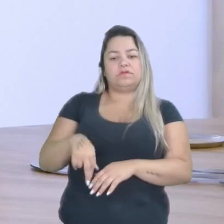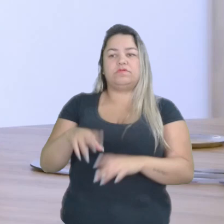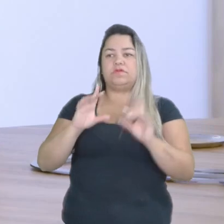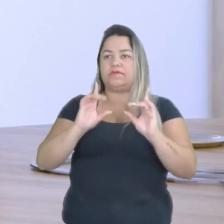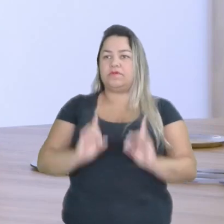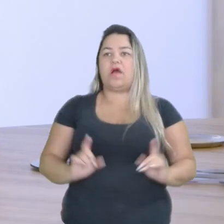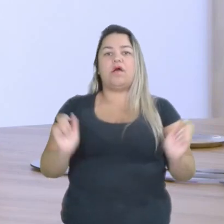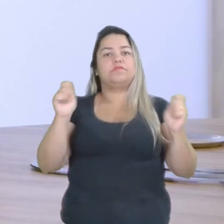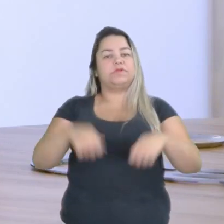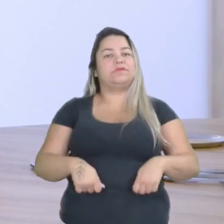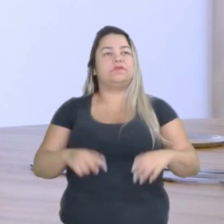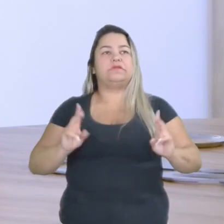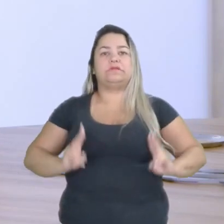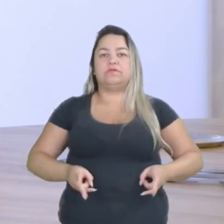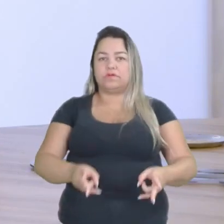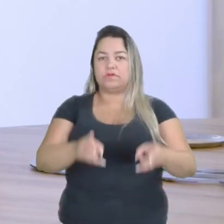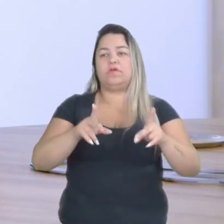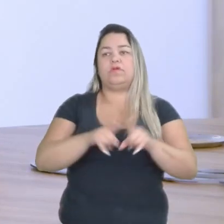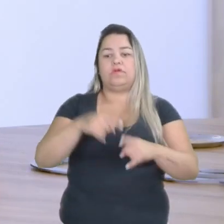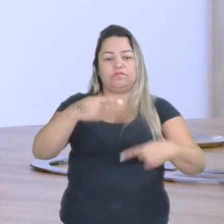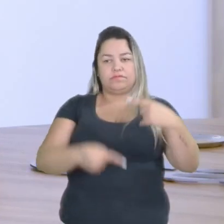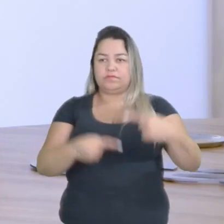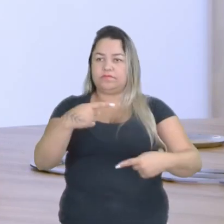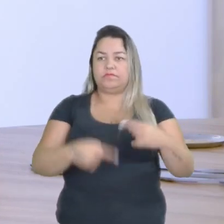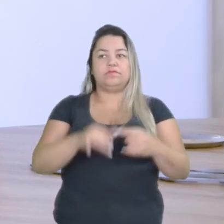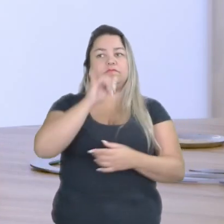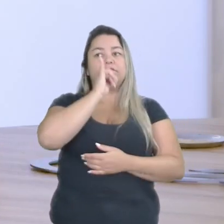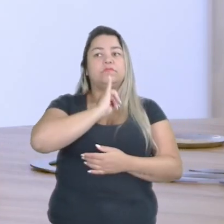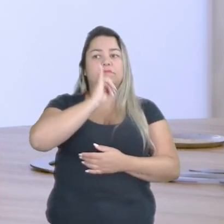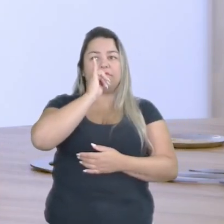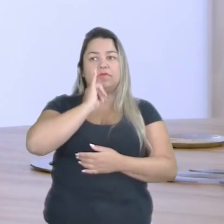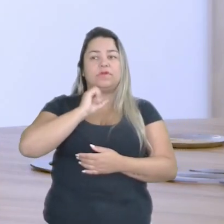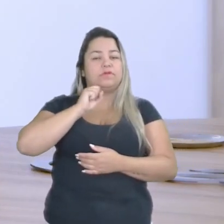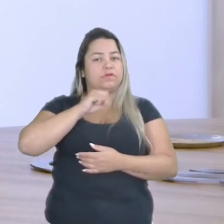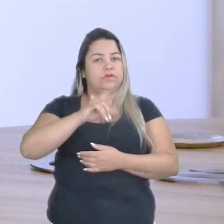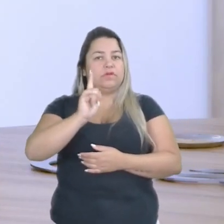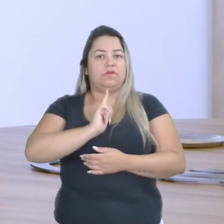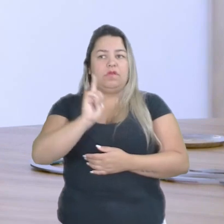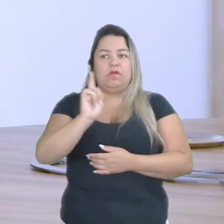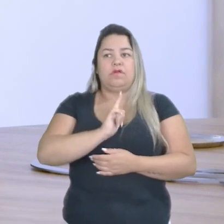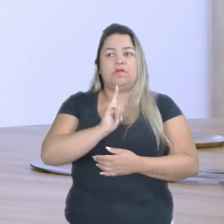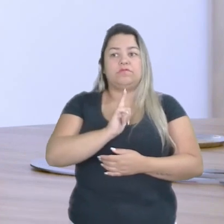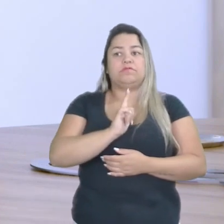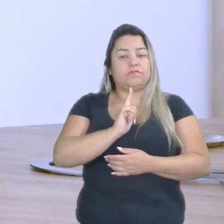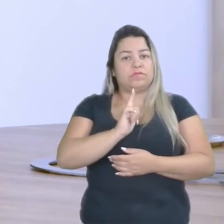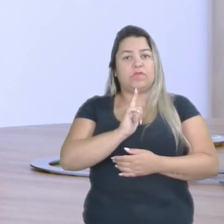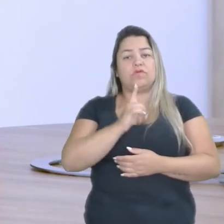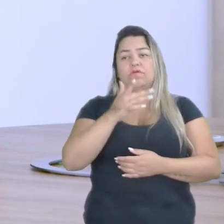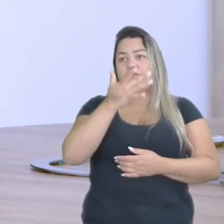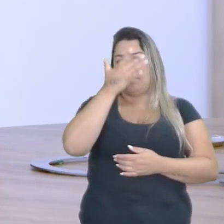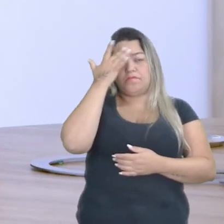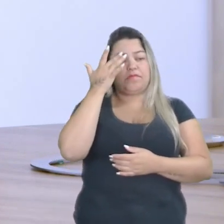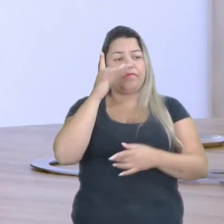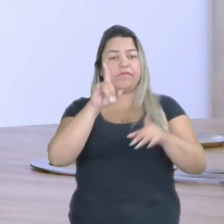né? E a gente precisa desde cedo ter, então, política pública efetiva. Por exemplo, se a gente tem um diagnóstico precoce de uma